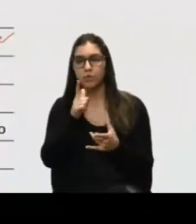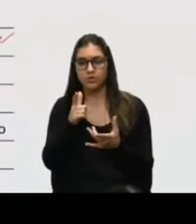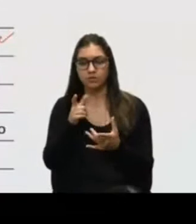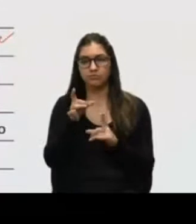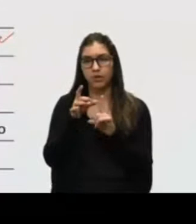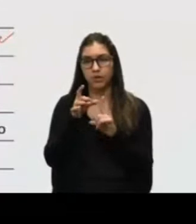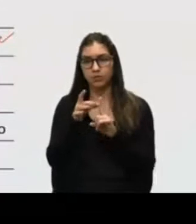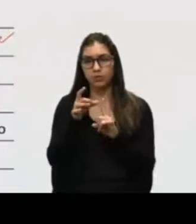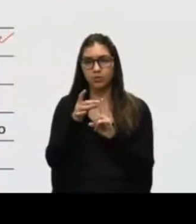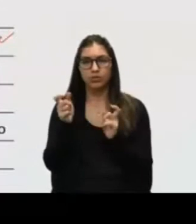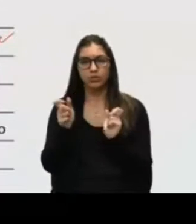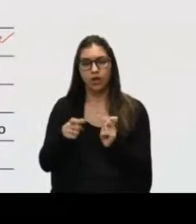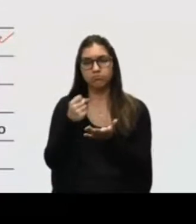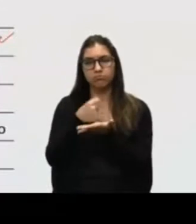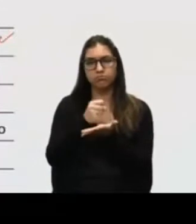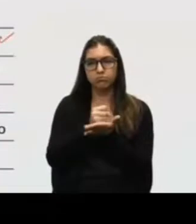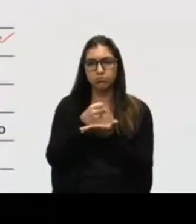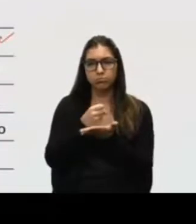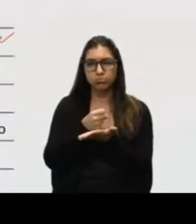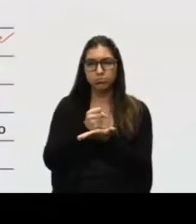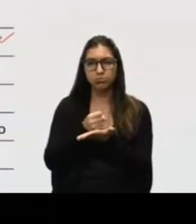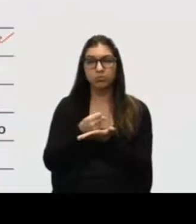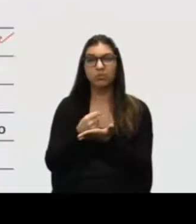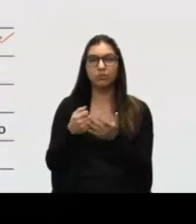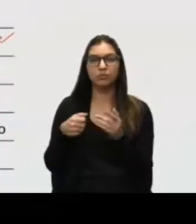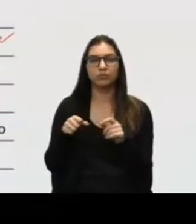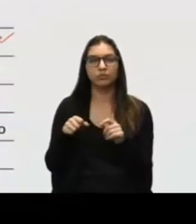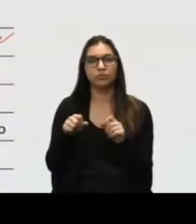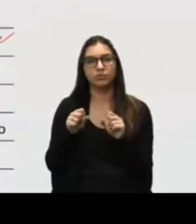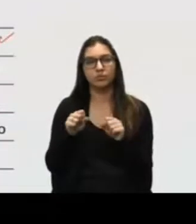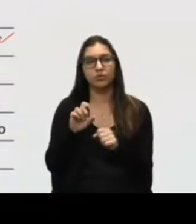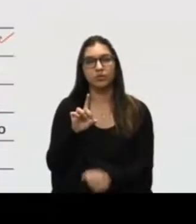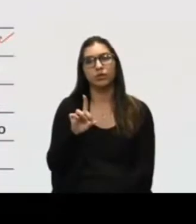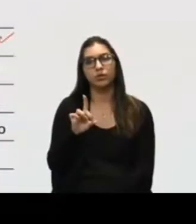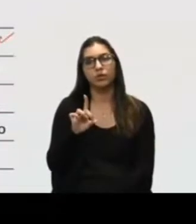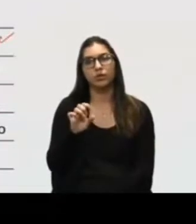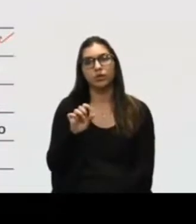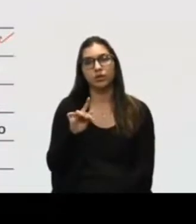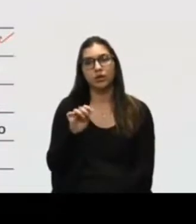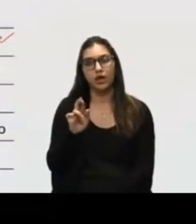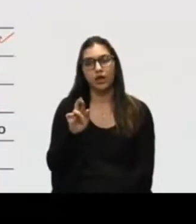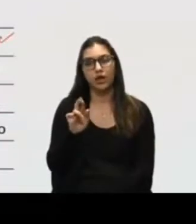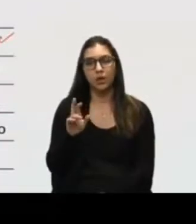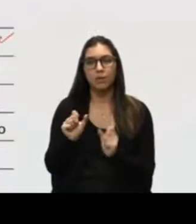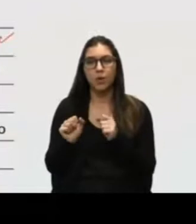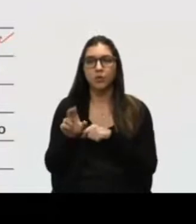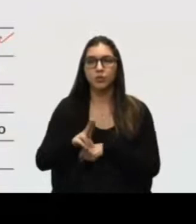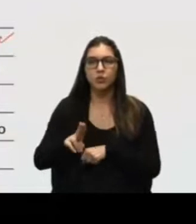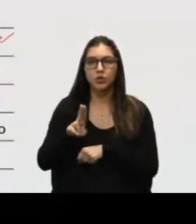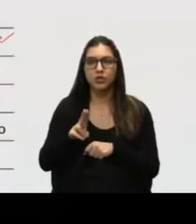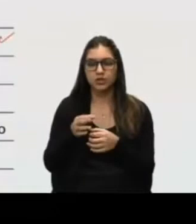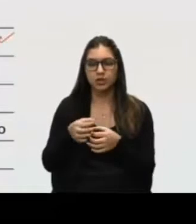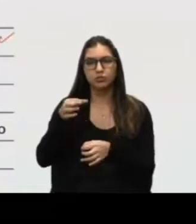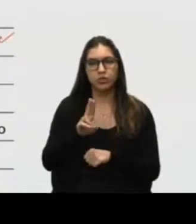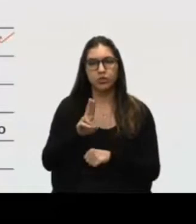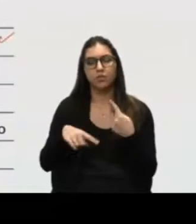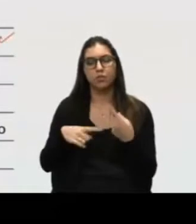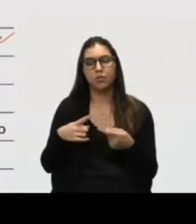pode ser almofarias e pestil, ou pode ser um becker com a utilização de um bastão de